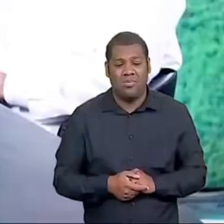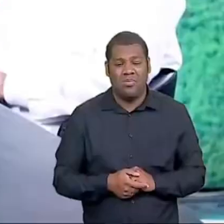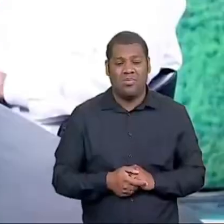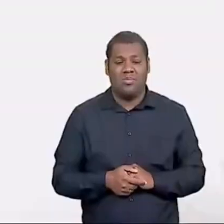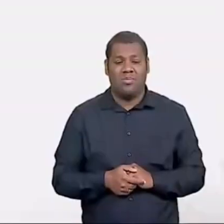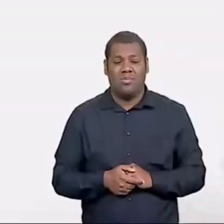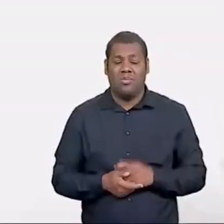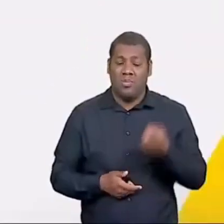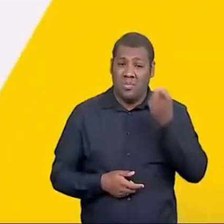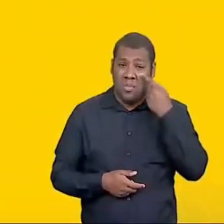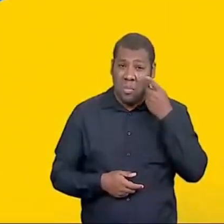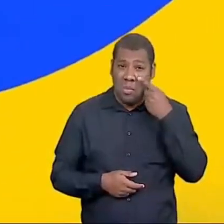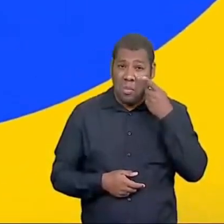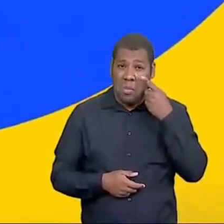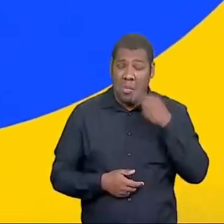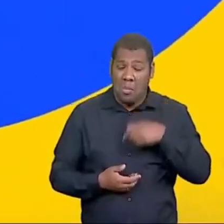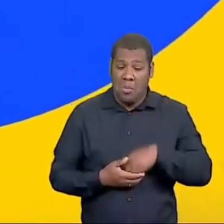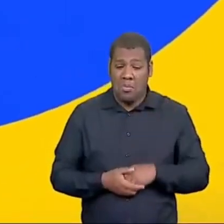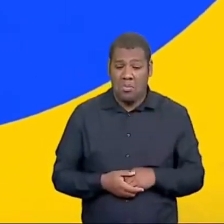agora.